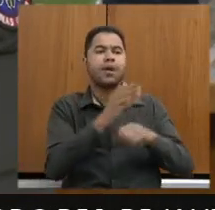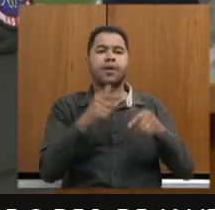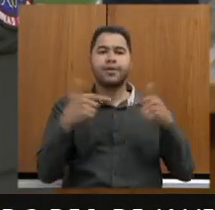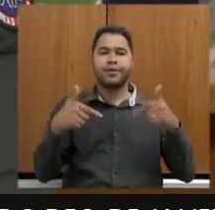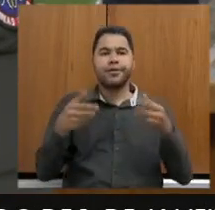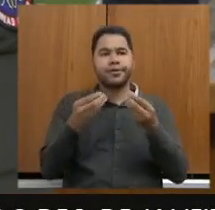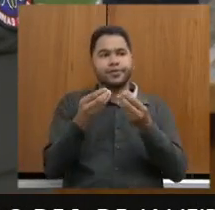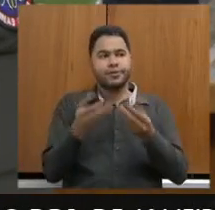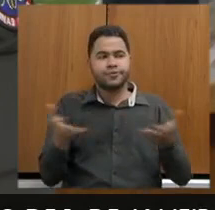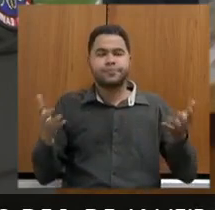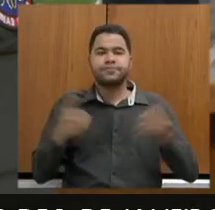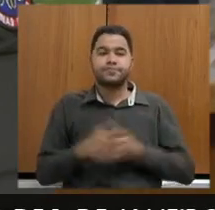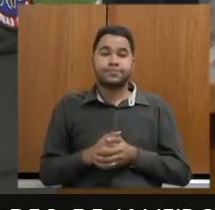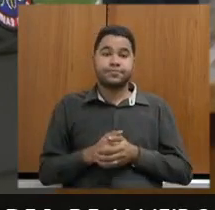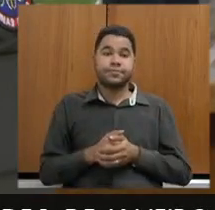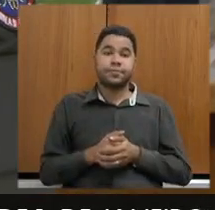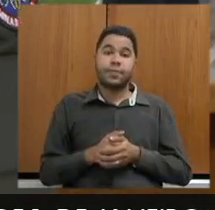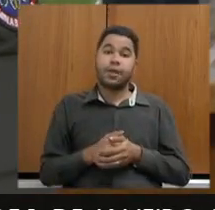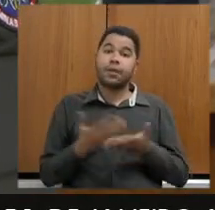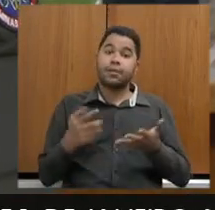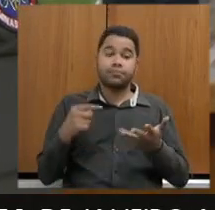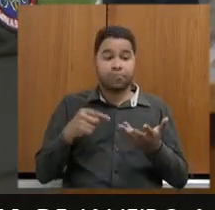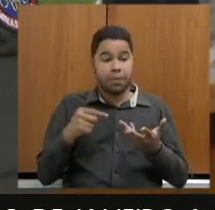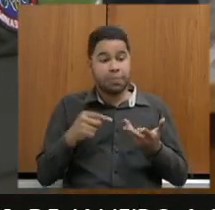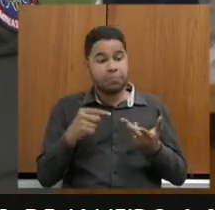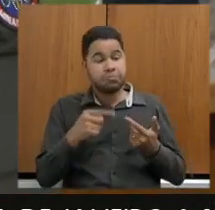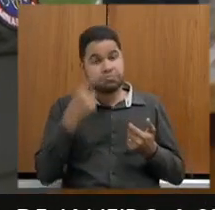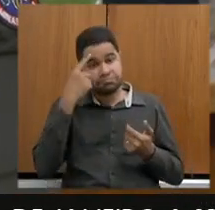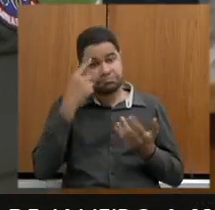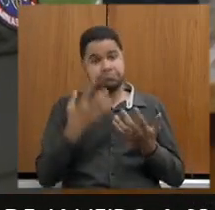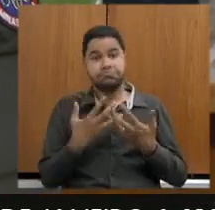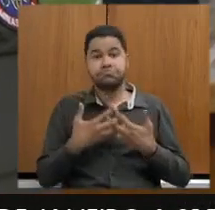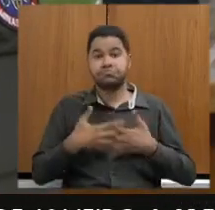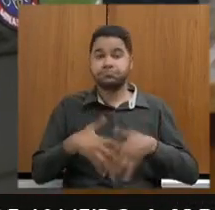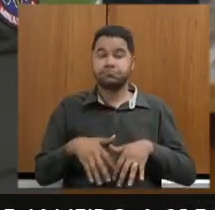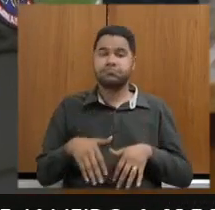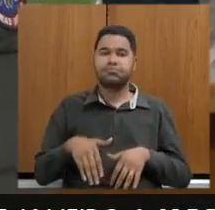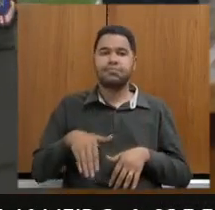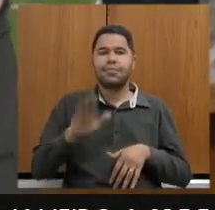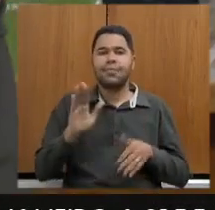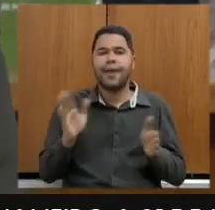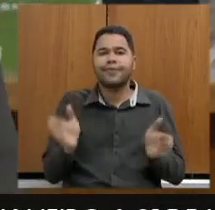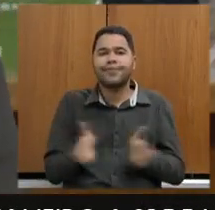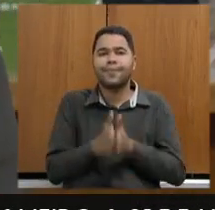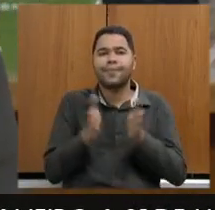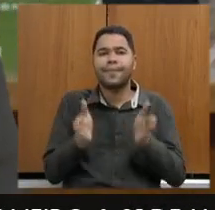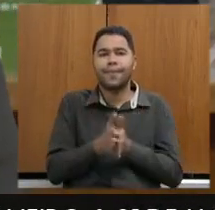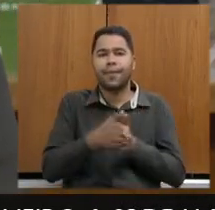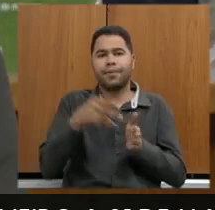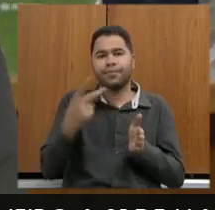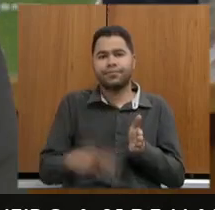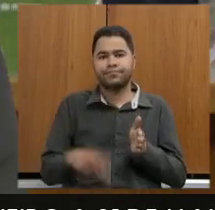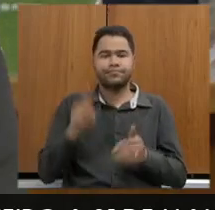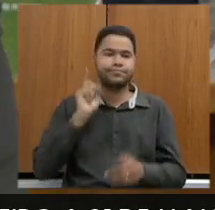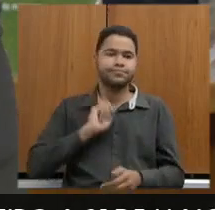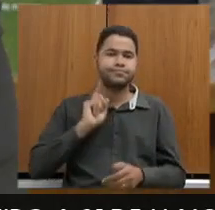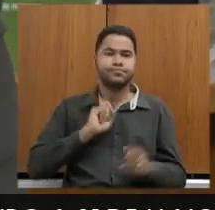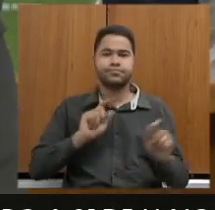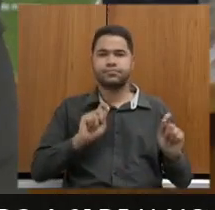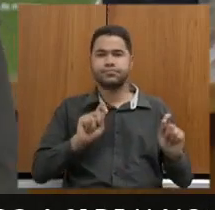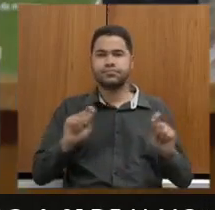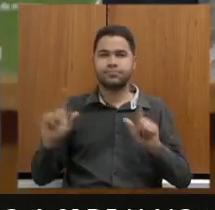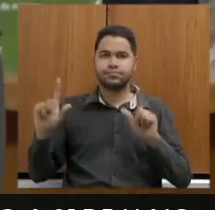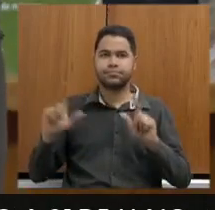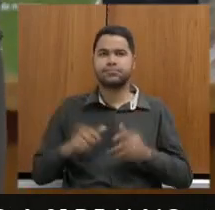serviço mesmo para os pontos considerados né mais pobres no estado de Minas Gerais próximo